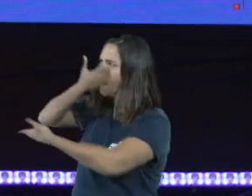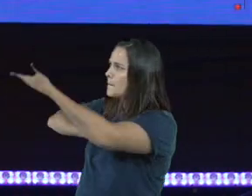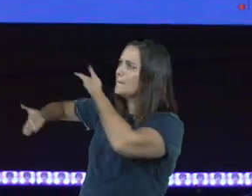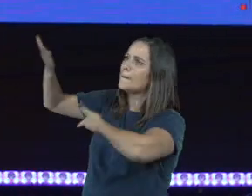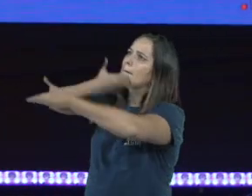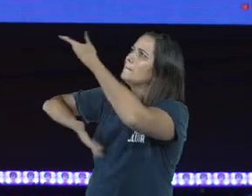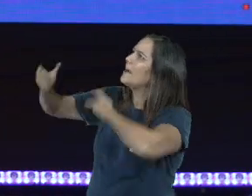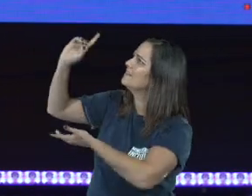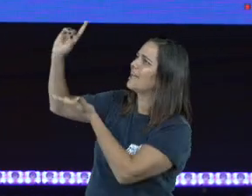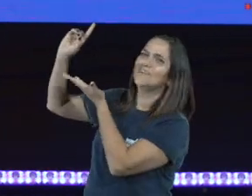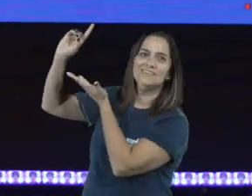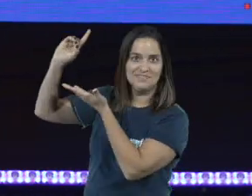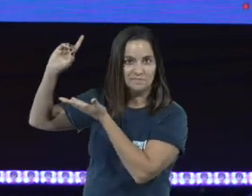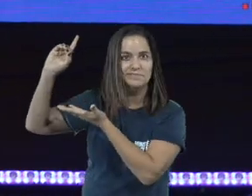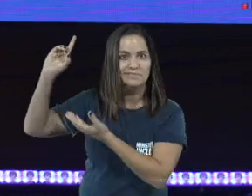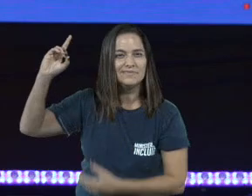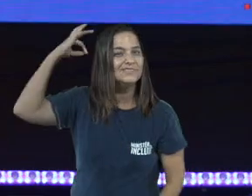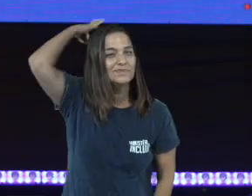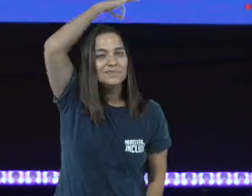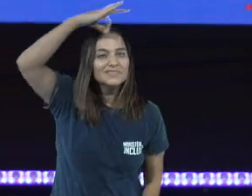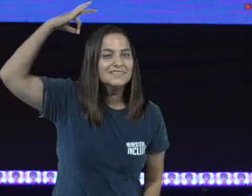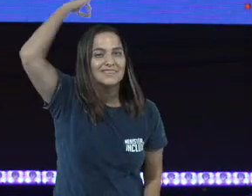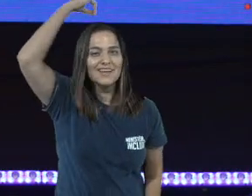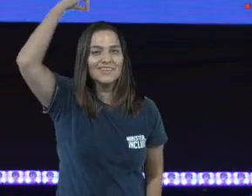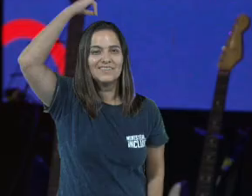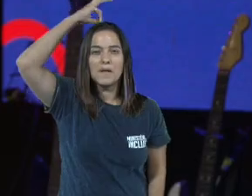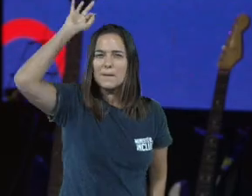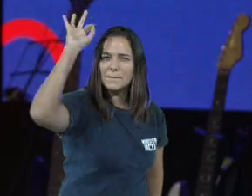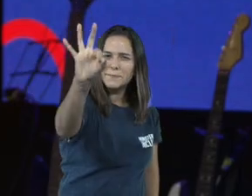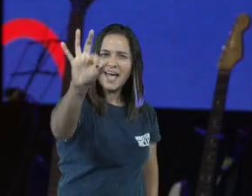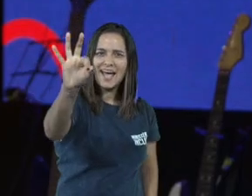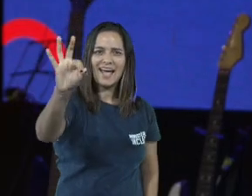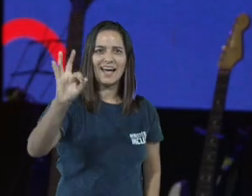as tábuas da lei tem que saber tudo de você